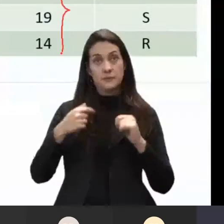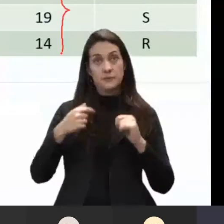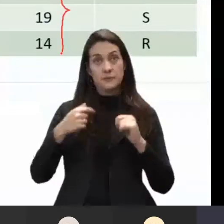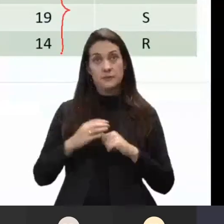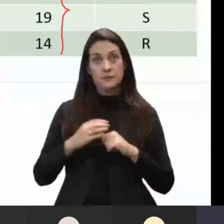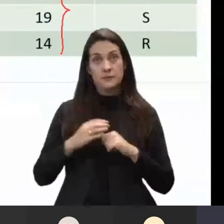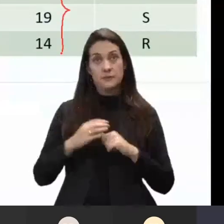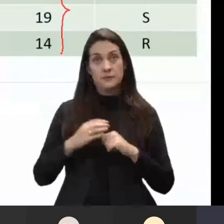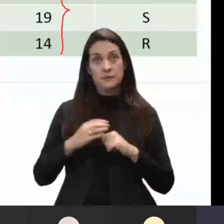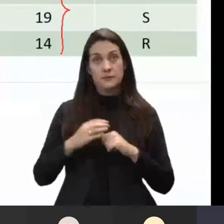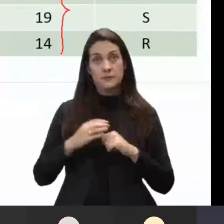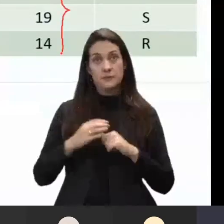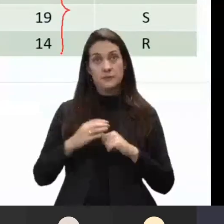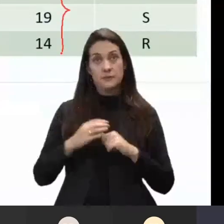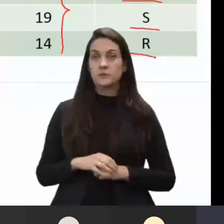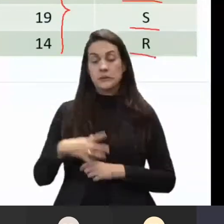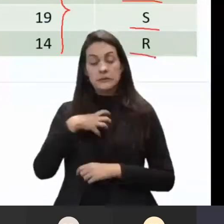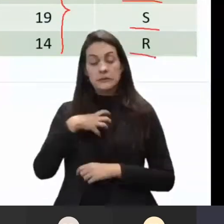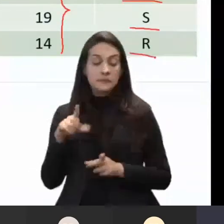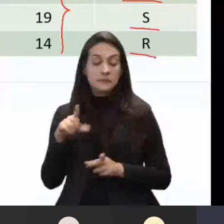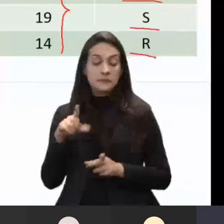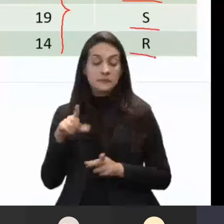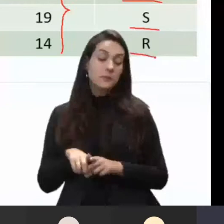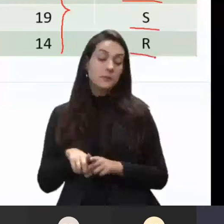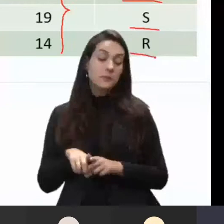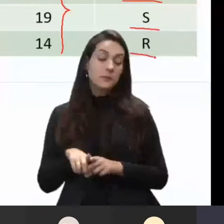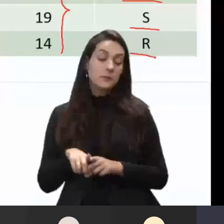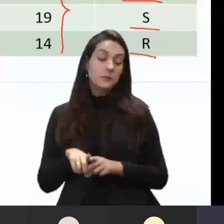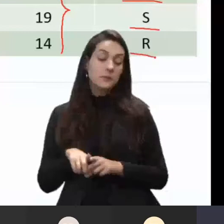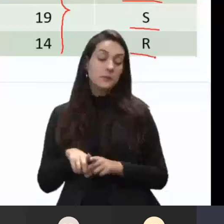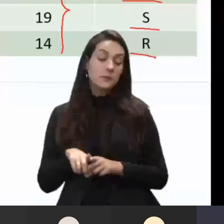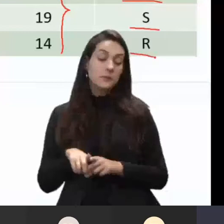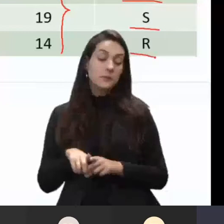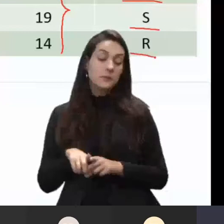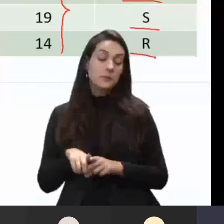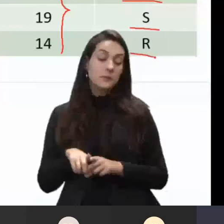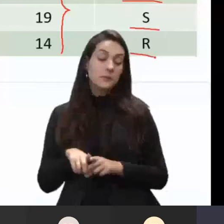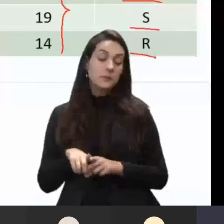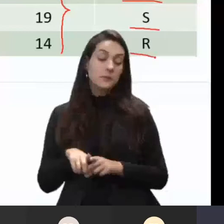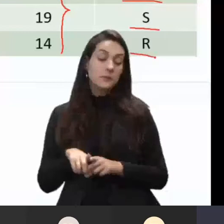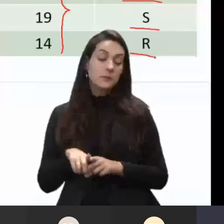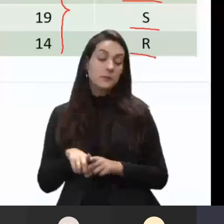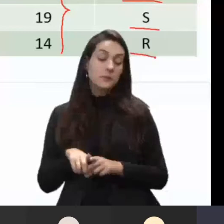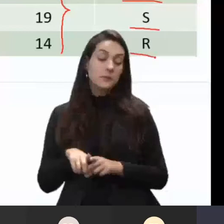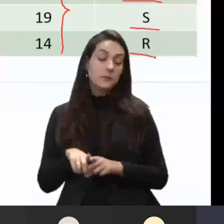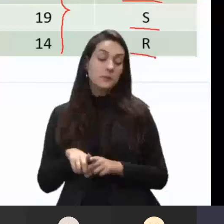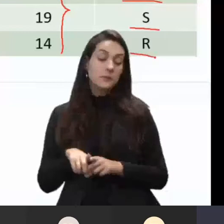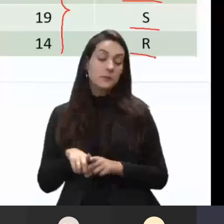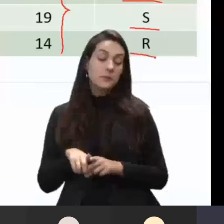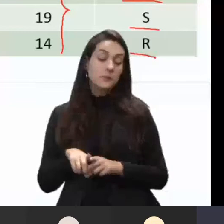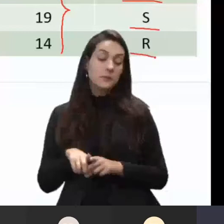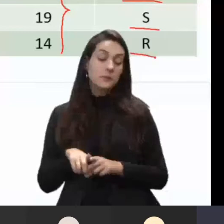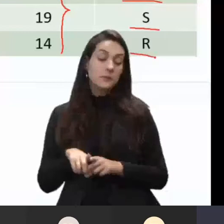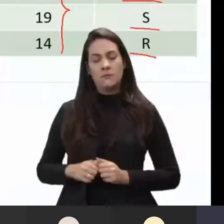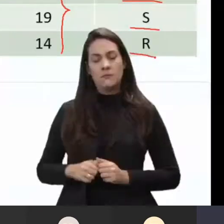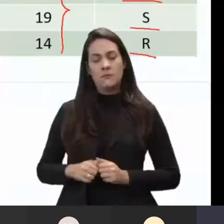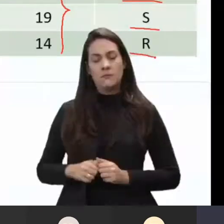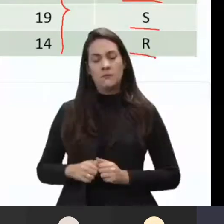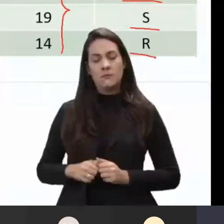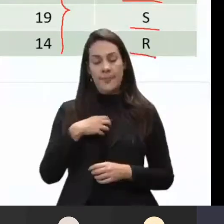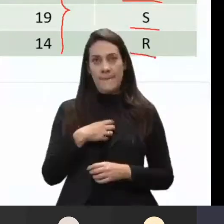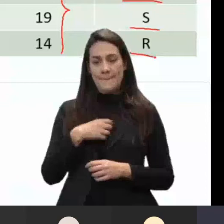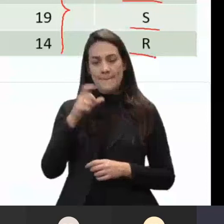o halo e o perfil de sensibilidade. Então, quem é que está esse perfil de sensibilidade?